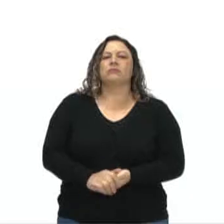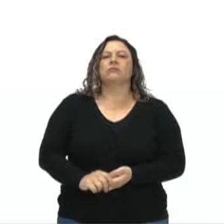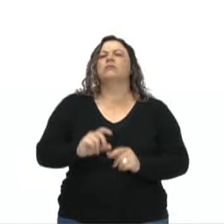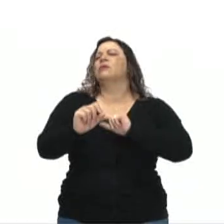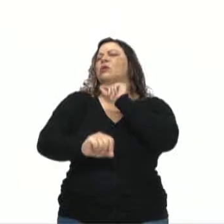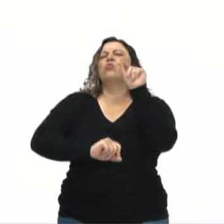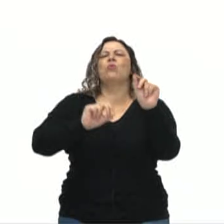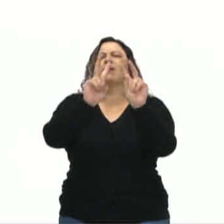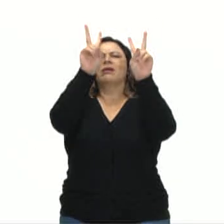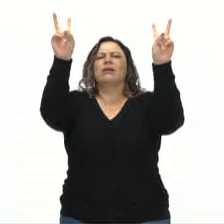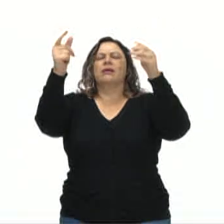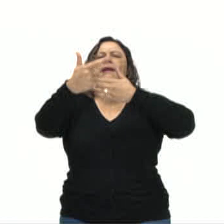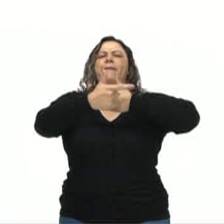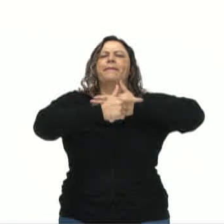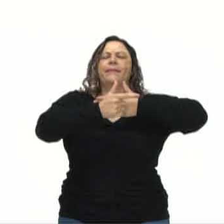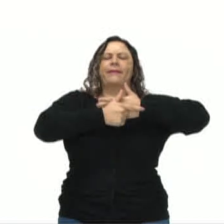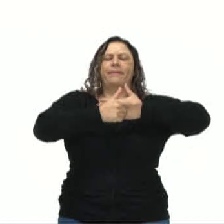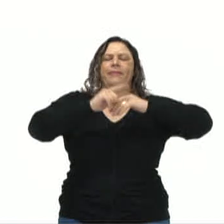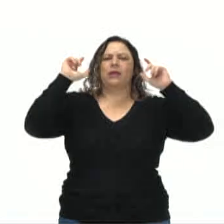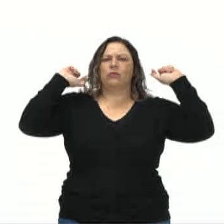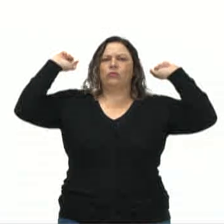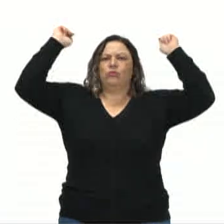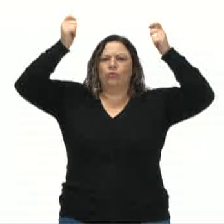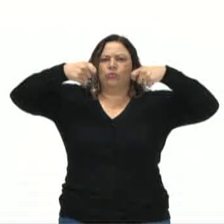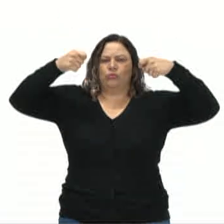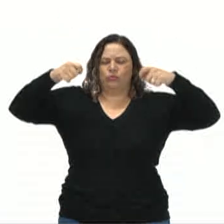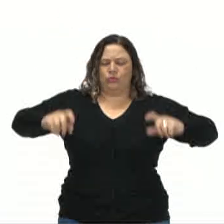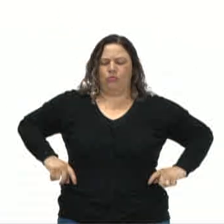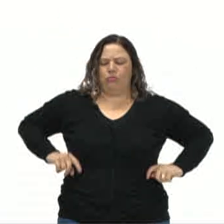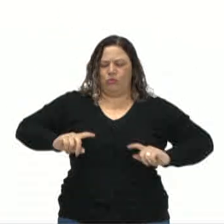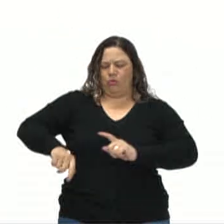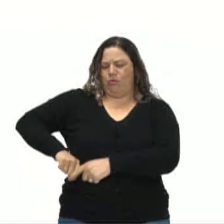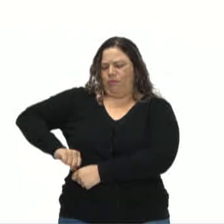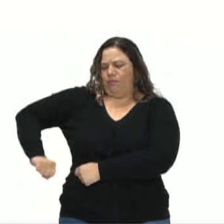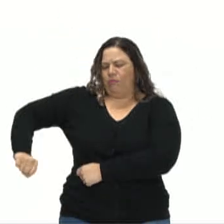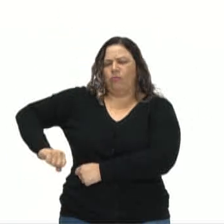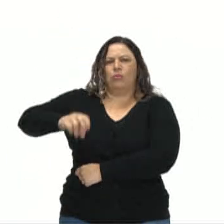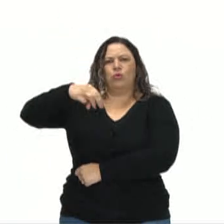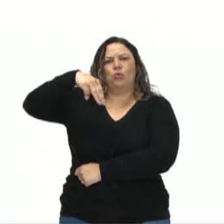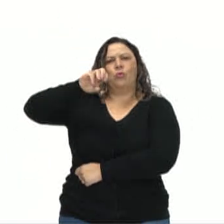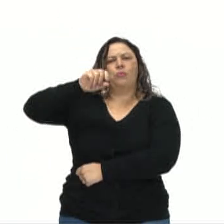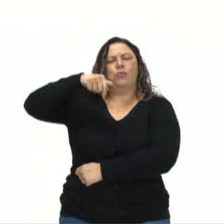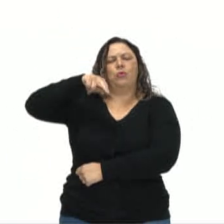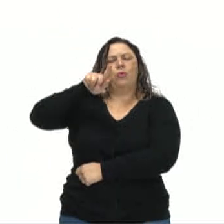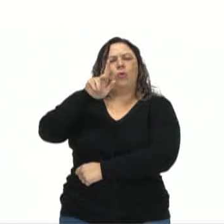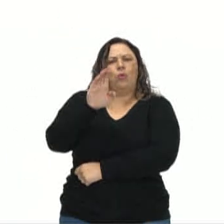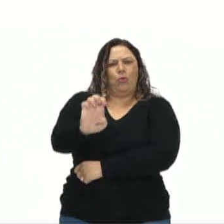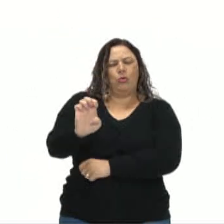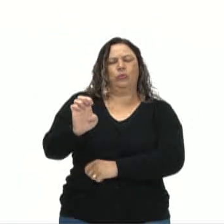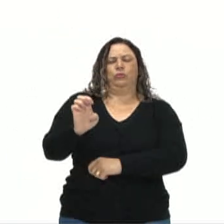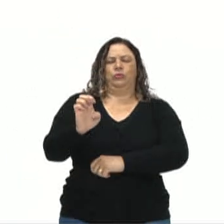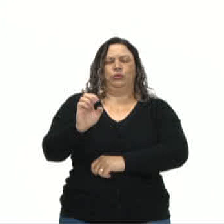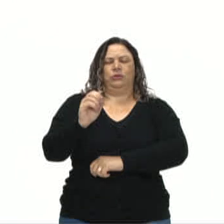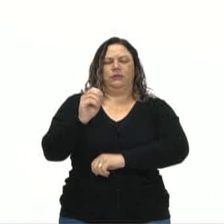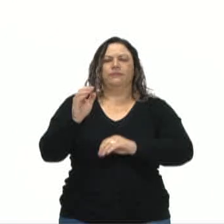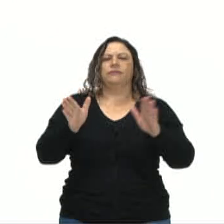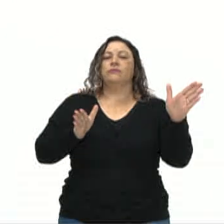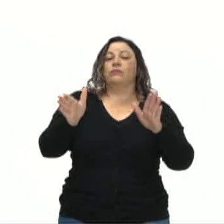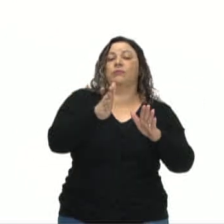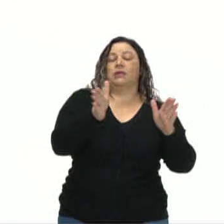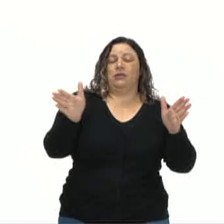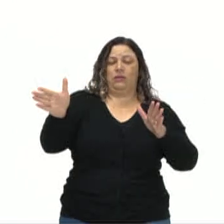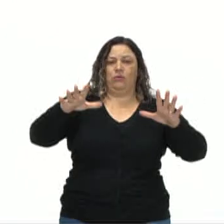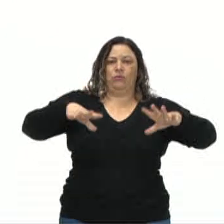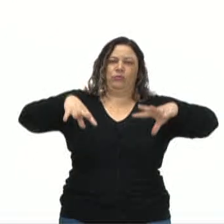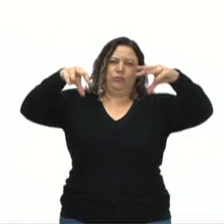Qual era então o papel dos monges durante a Idade Média, né? Na Idade Média, os mosteiros foram